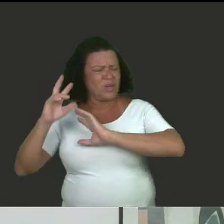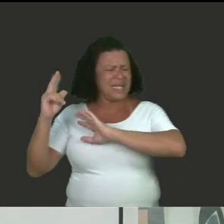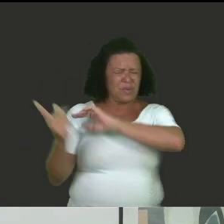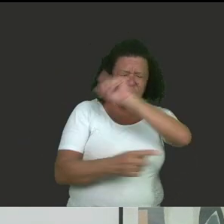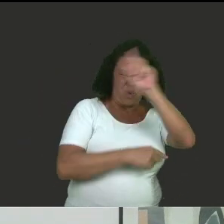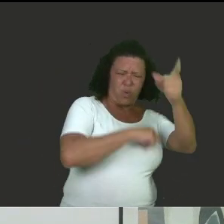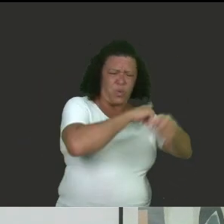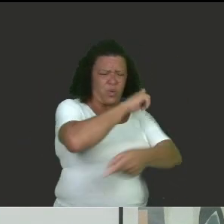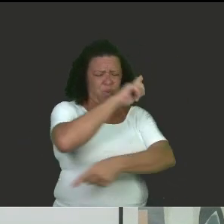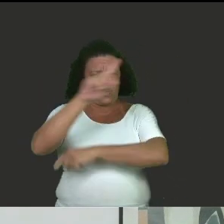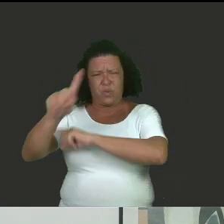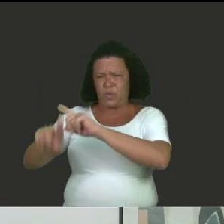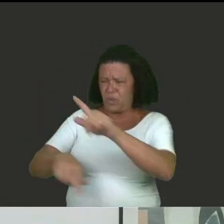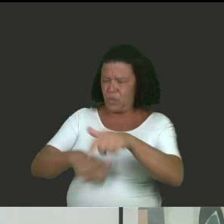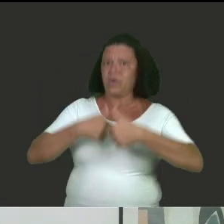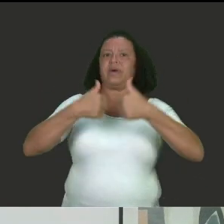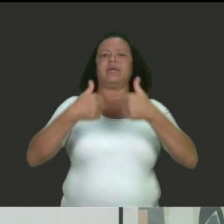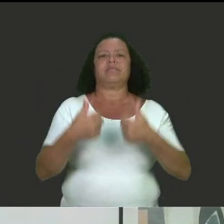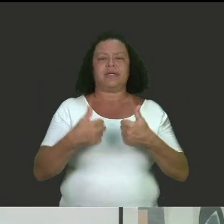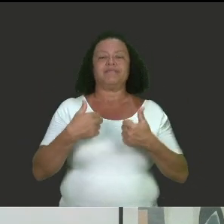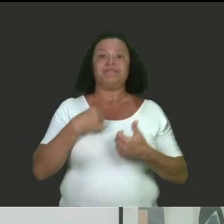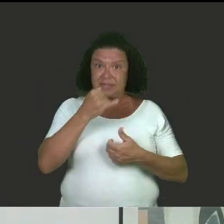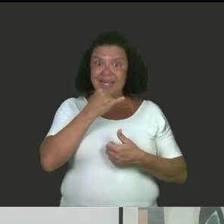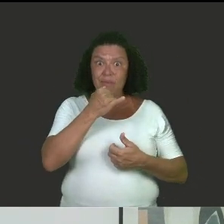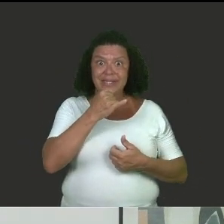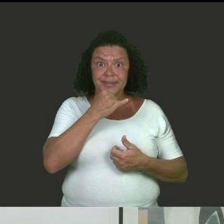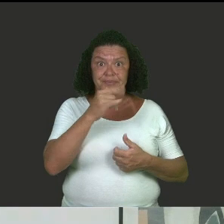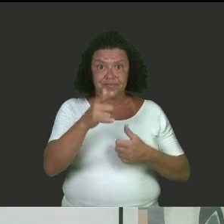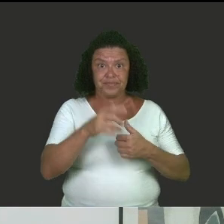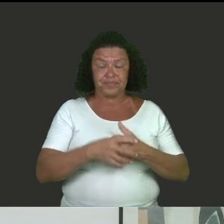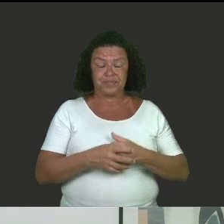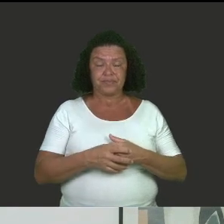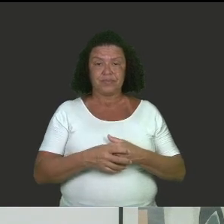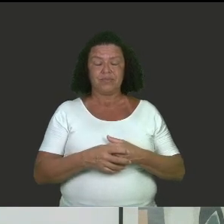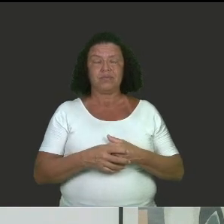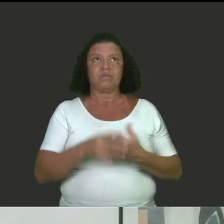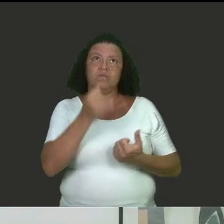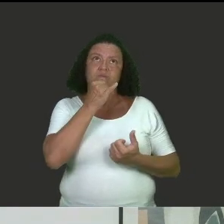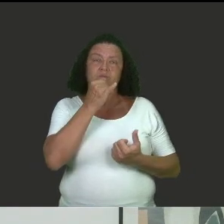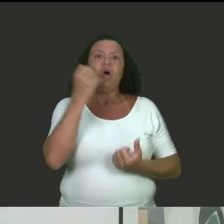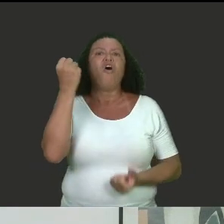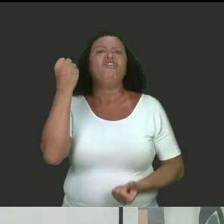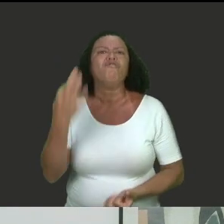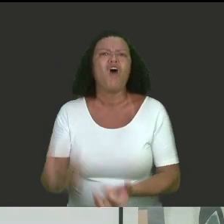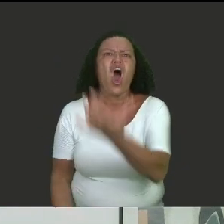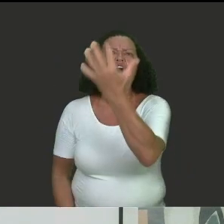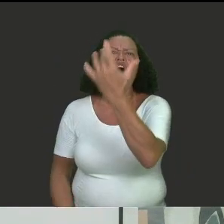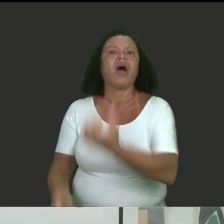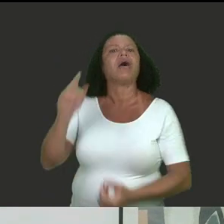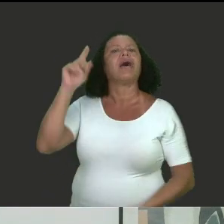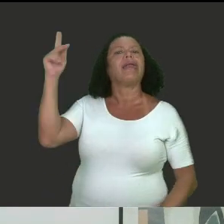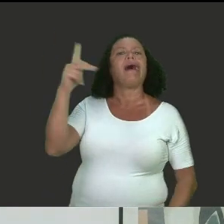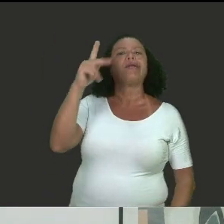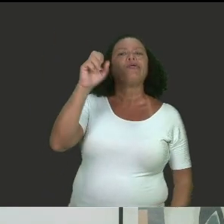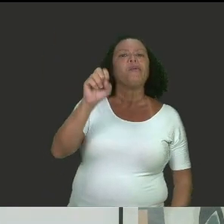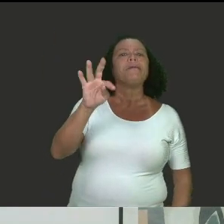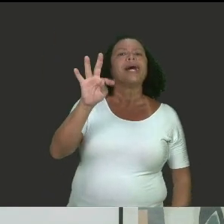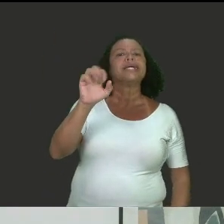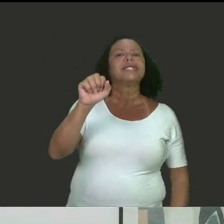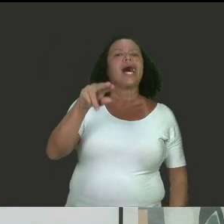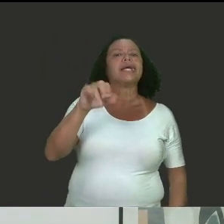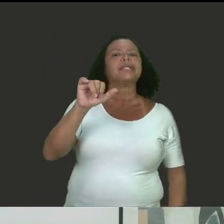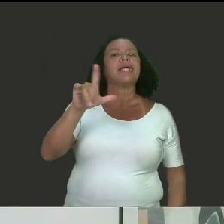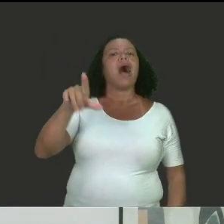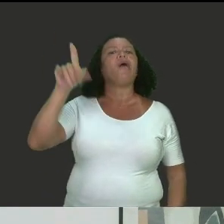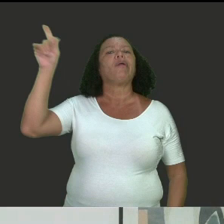rapidamente. Tá? Eu trouxe aqui um exemplo, no caso de uma queimada, nós tivemos agora recentemente aquele incêndio muito